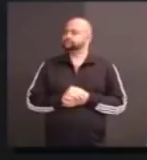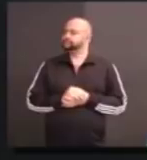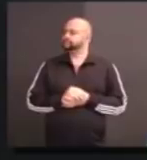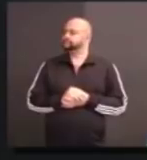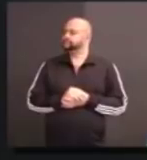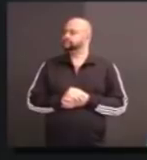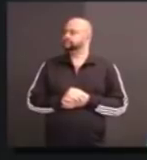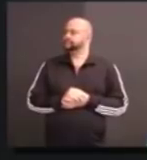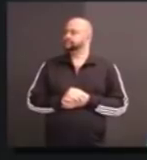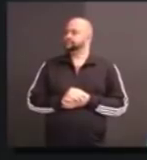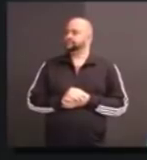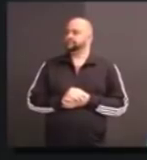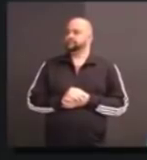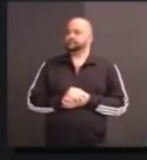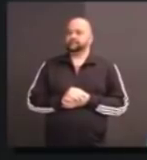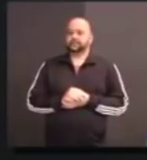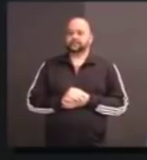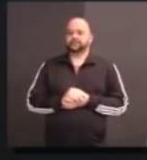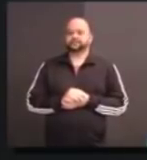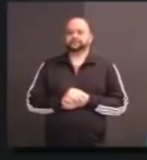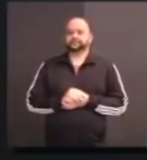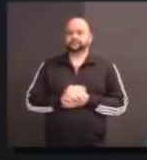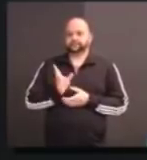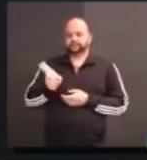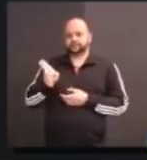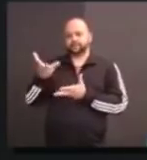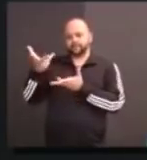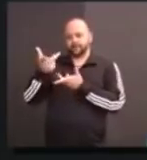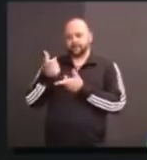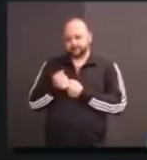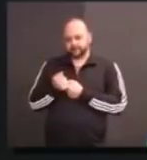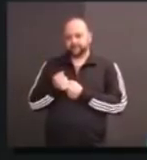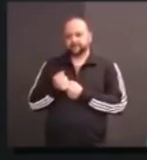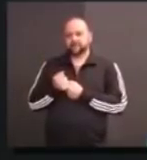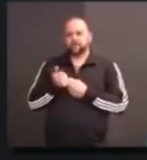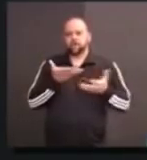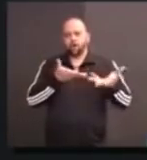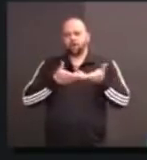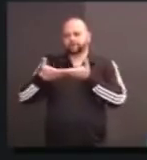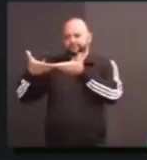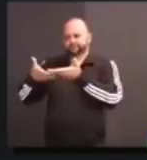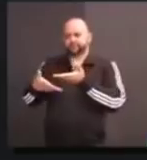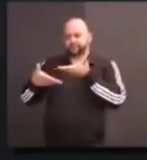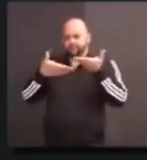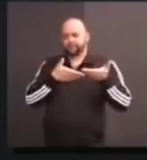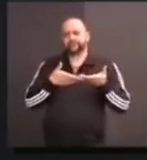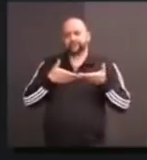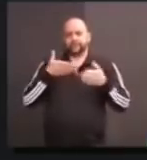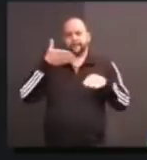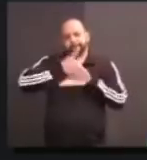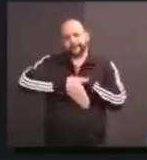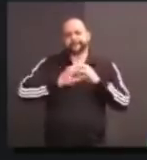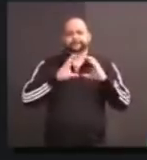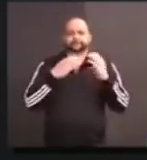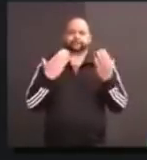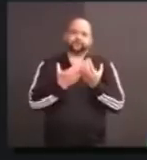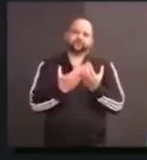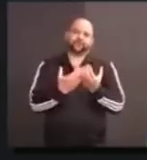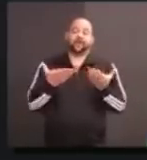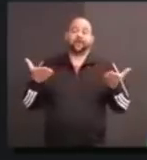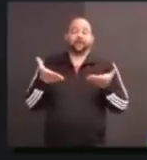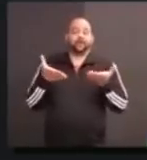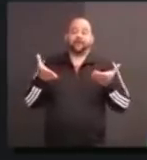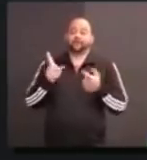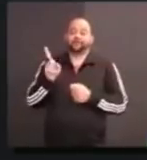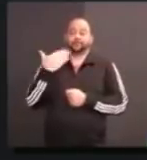Eu tenho recebido, aliás, sempre recebi muitos convites para os congressos. Não me chamam mais,